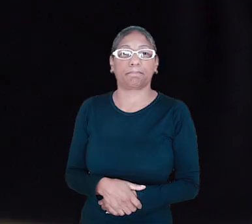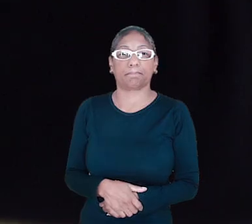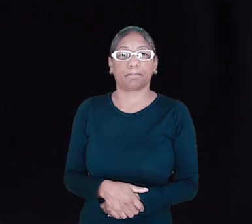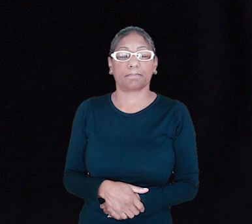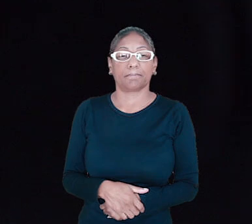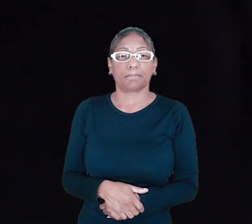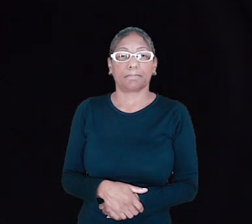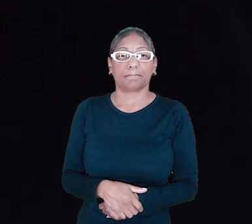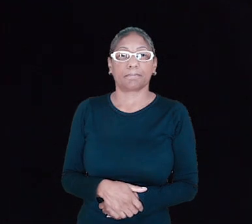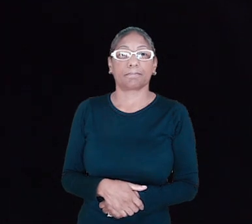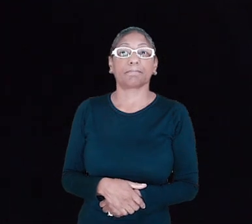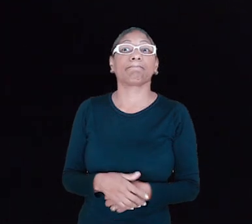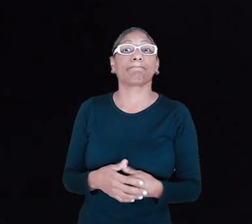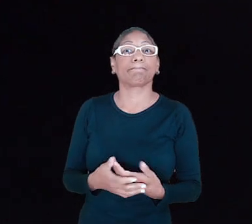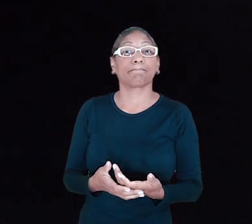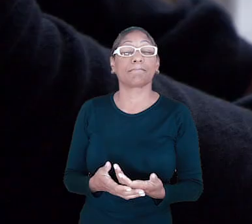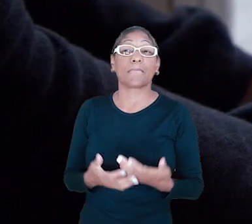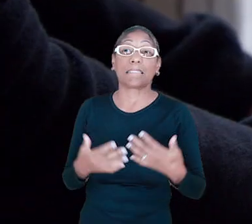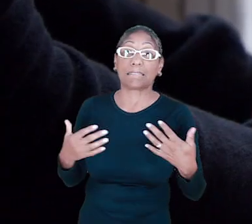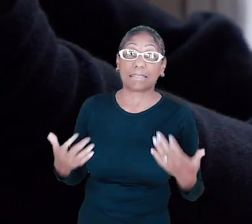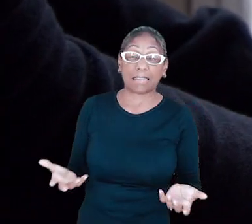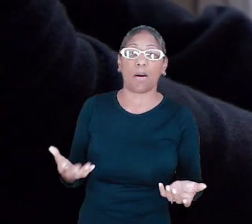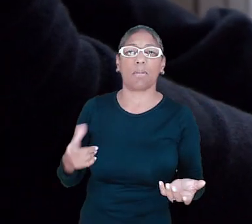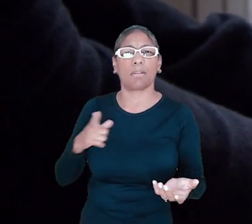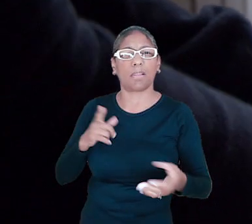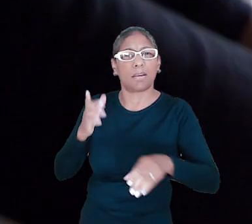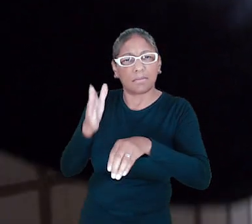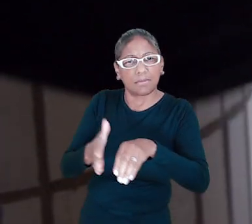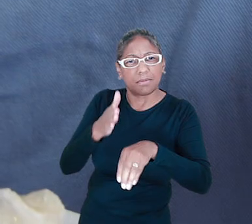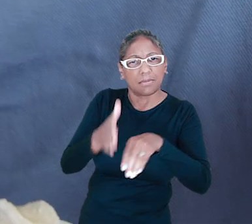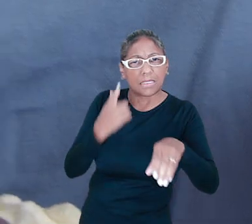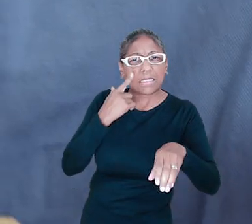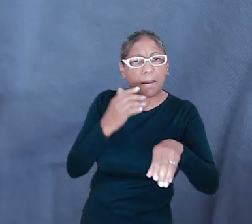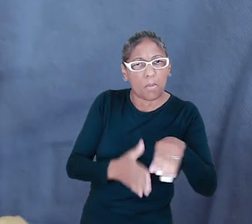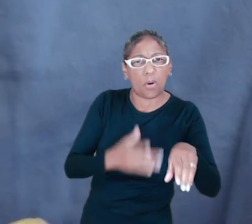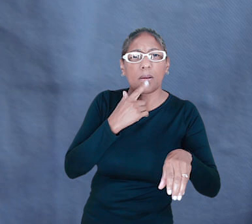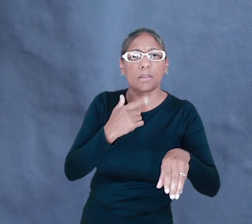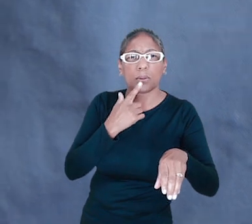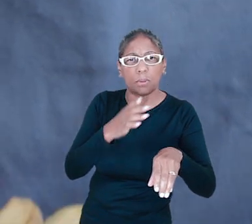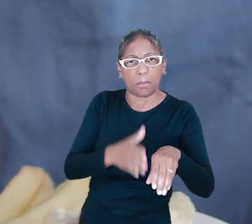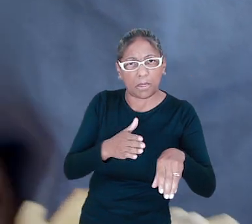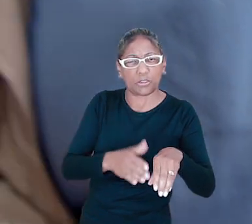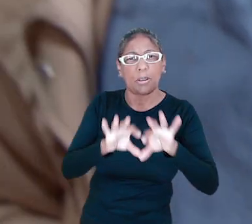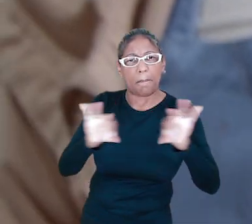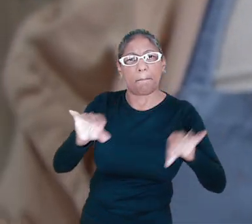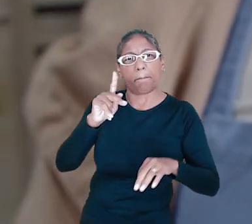Andréa Sampaio, prato grego. Salada tem cebola, tomate,